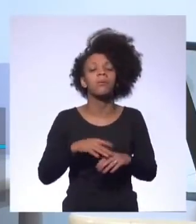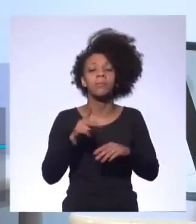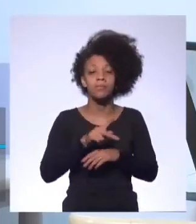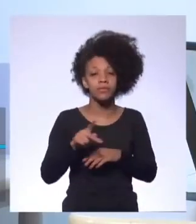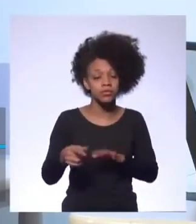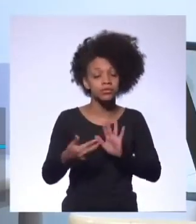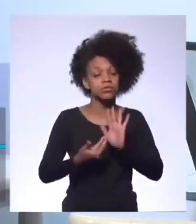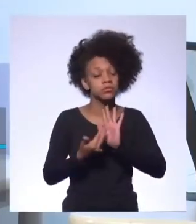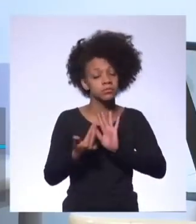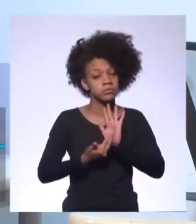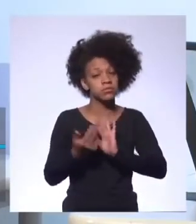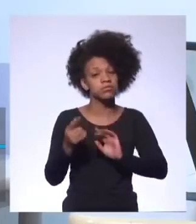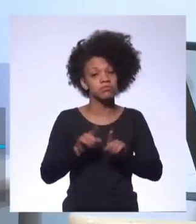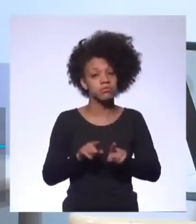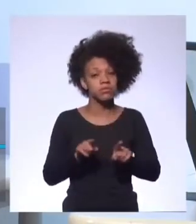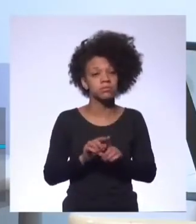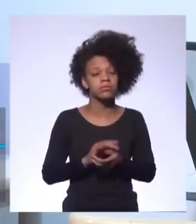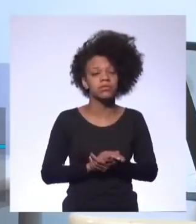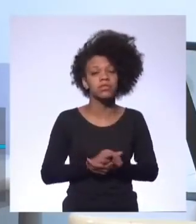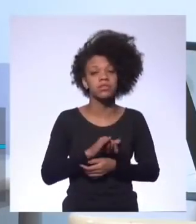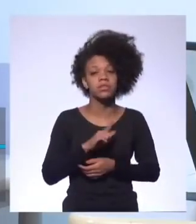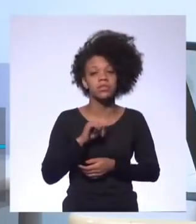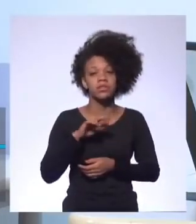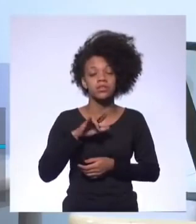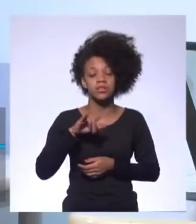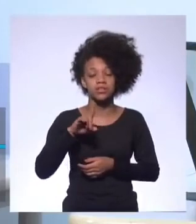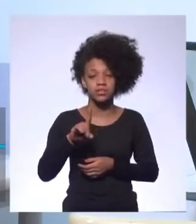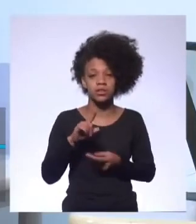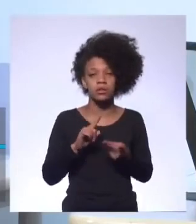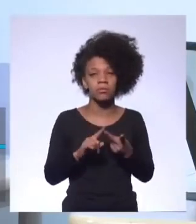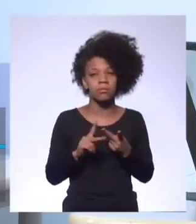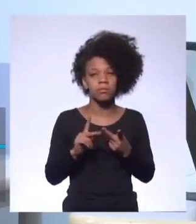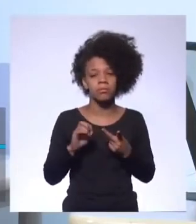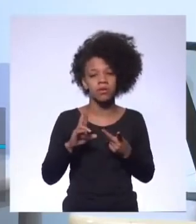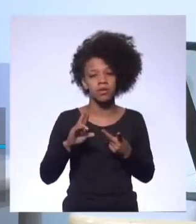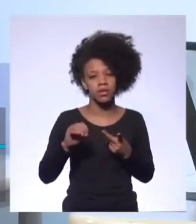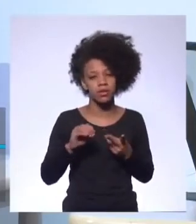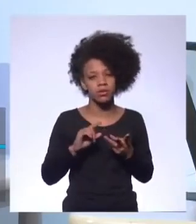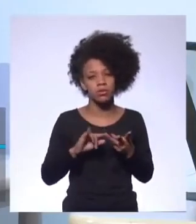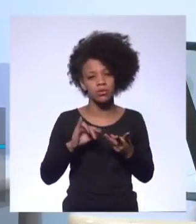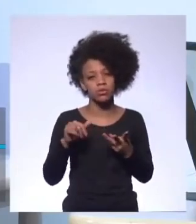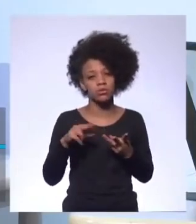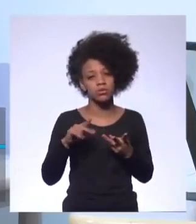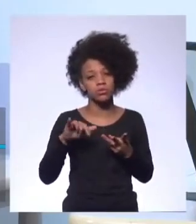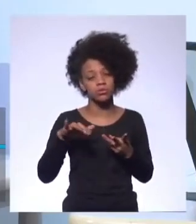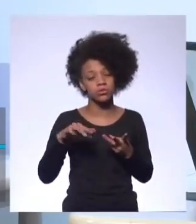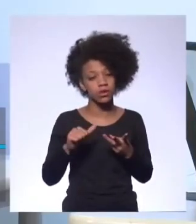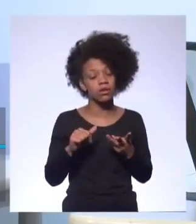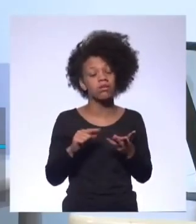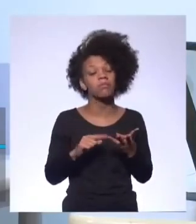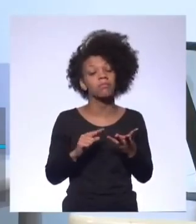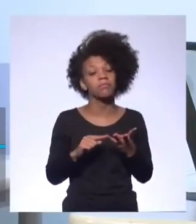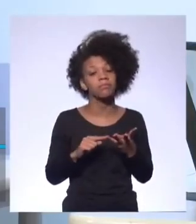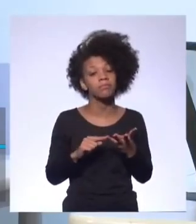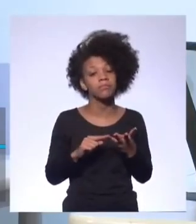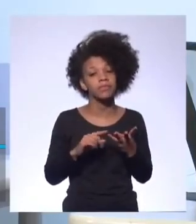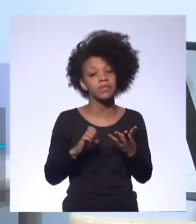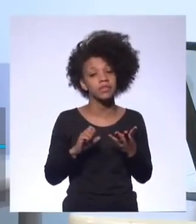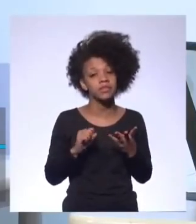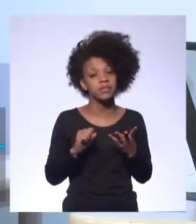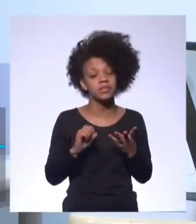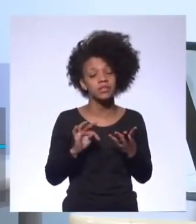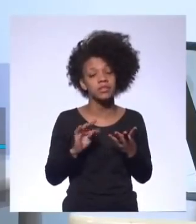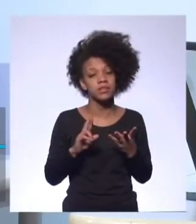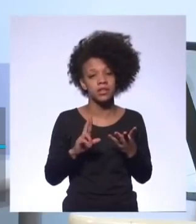sendo representados. A Ingrid, o Pedro, a Júlia Rafael novamente, a Esther